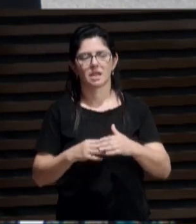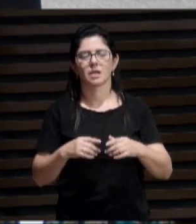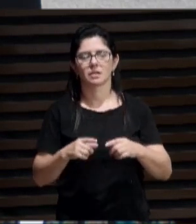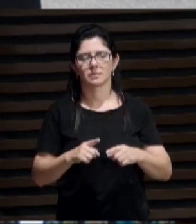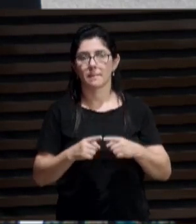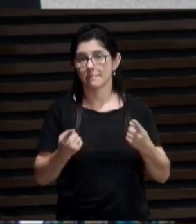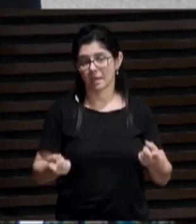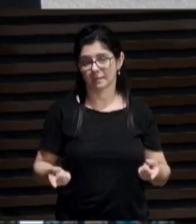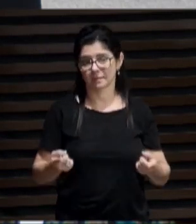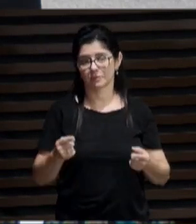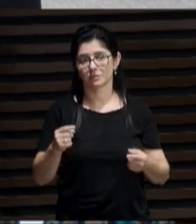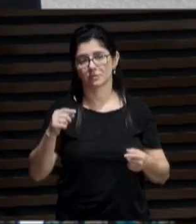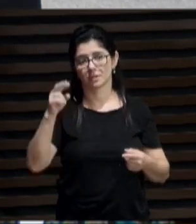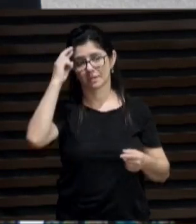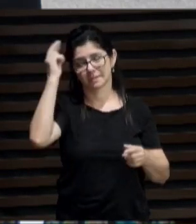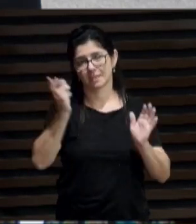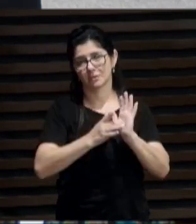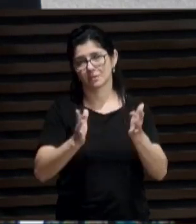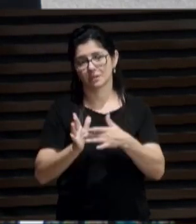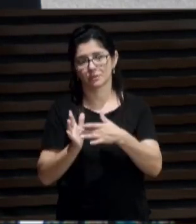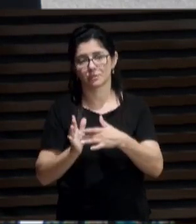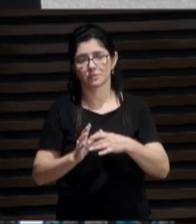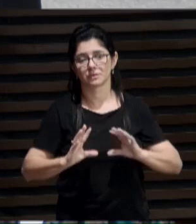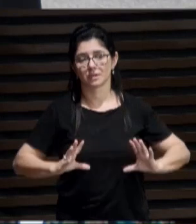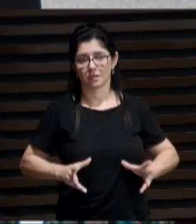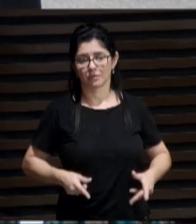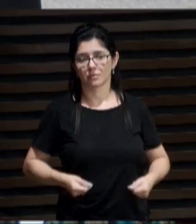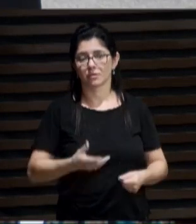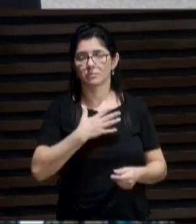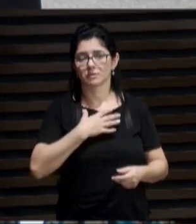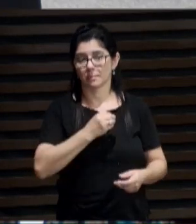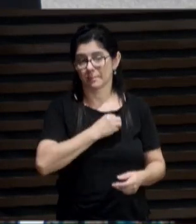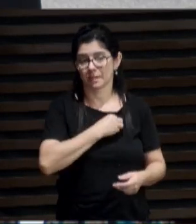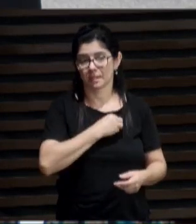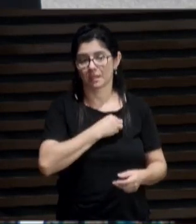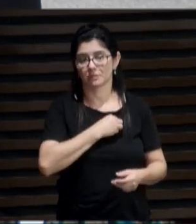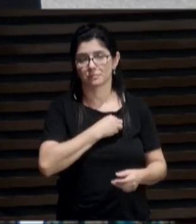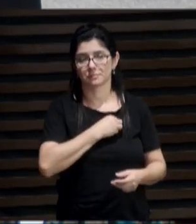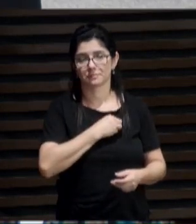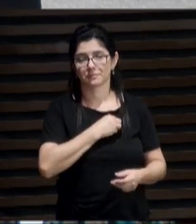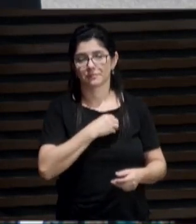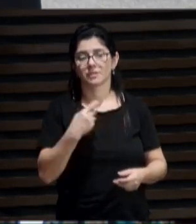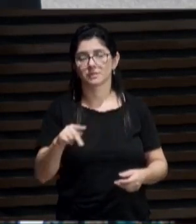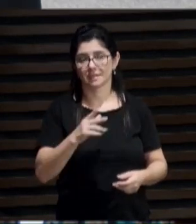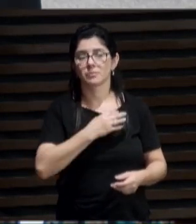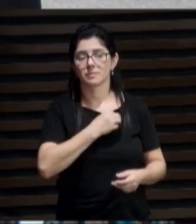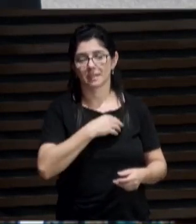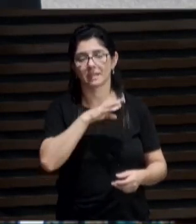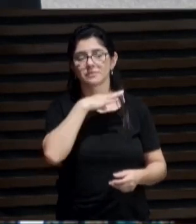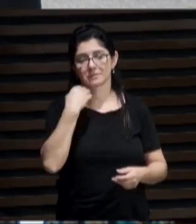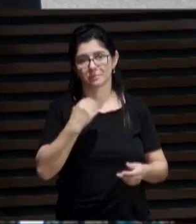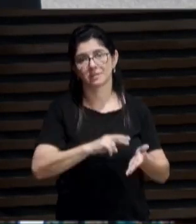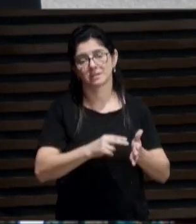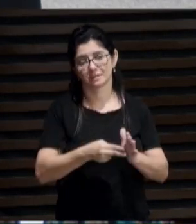si o meu pecado, o seu pecado, ali estava decretada a sua morte. Não foram, apesar